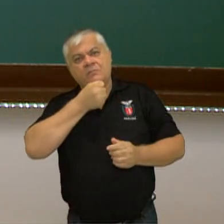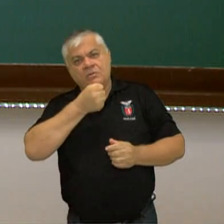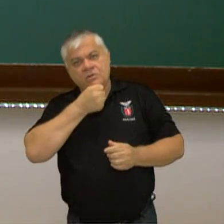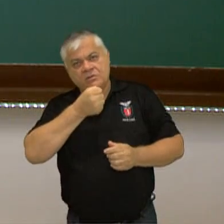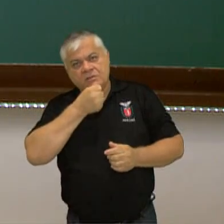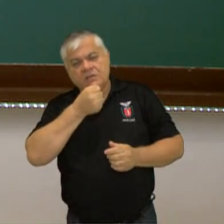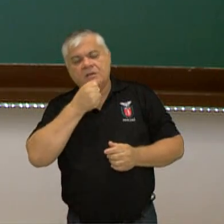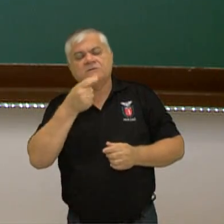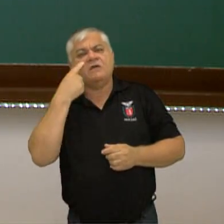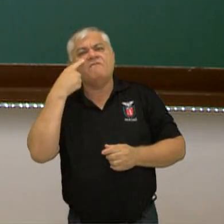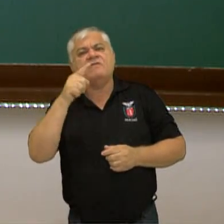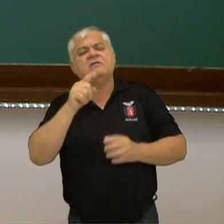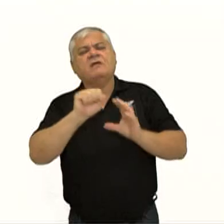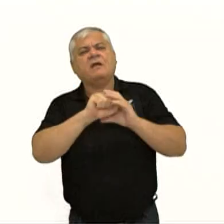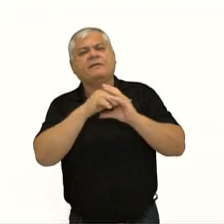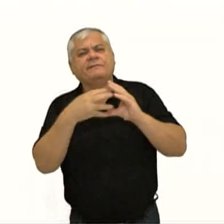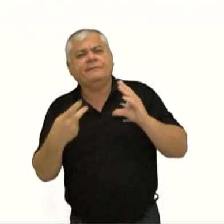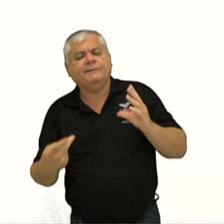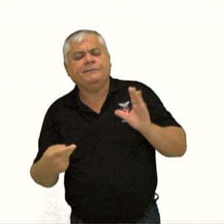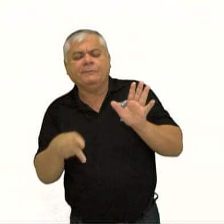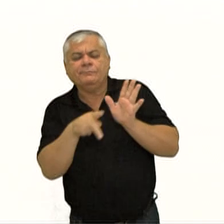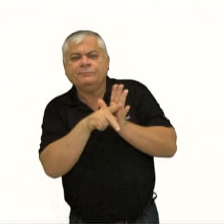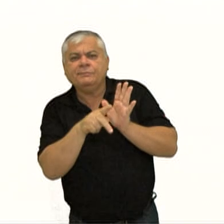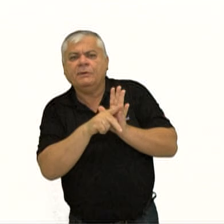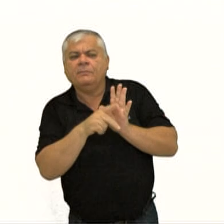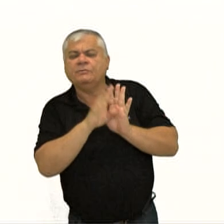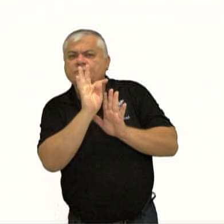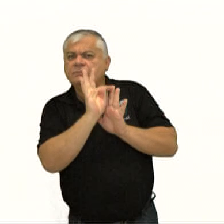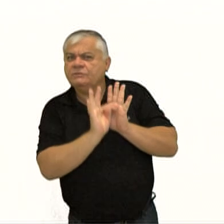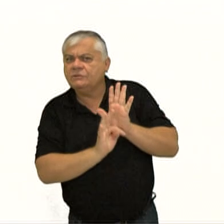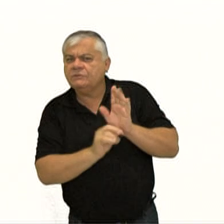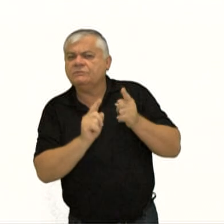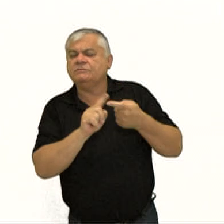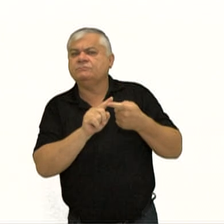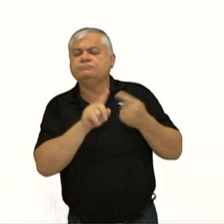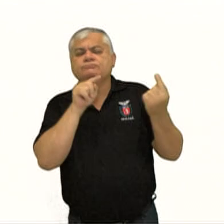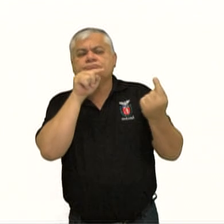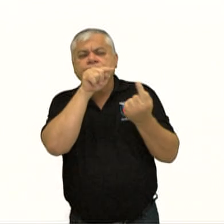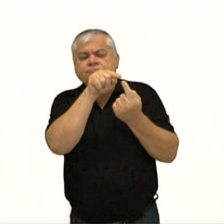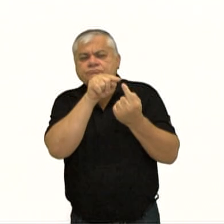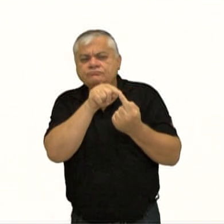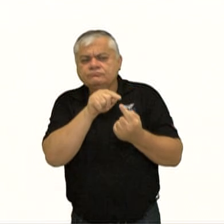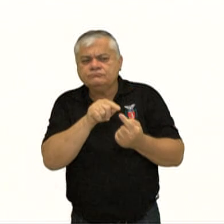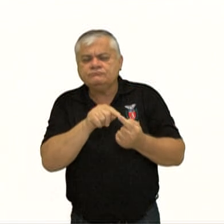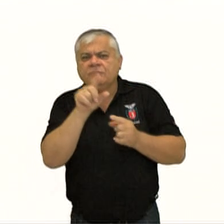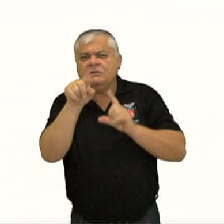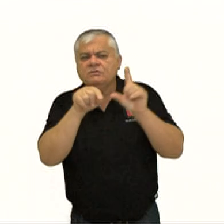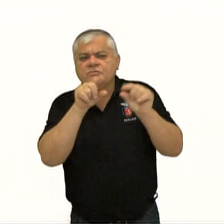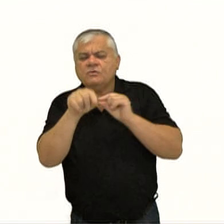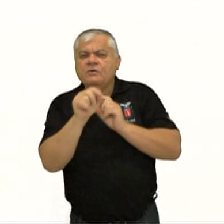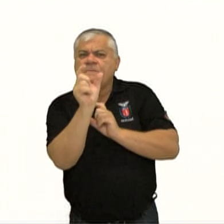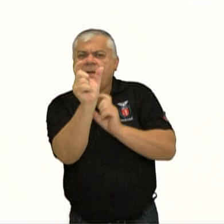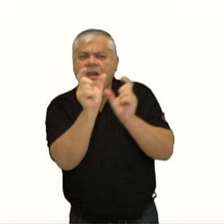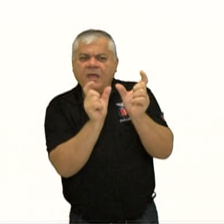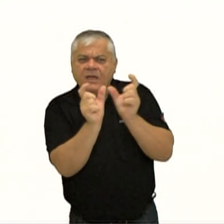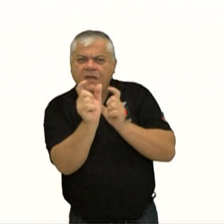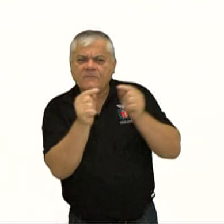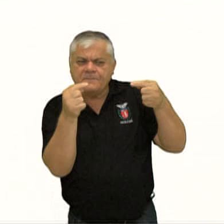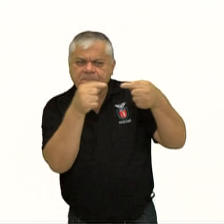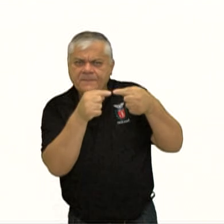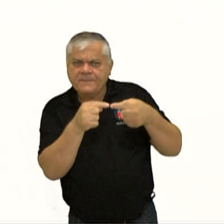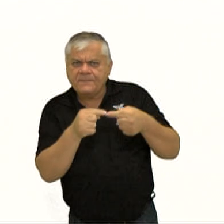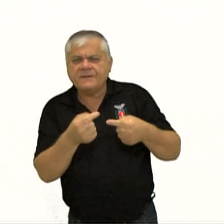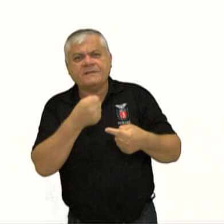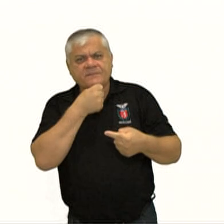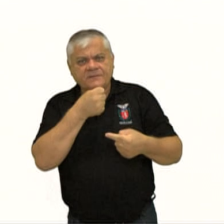as características, reconhecer os efeitos de sentido decorrentes da escolha de uma determinada palavra ou